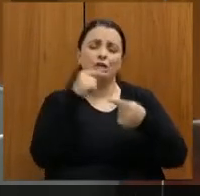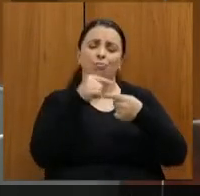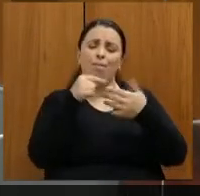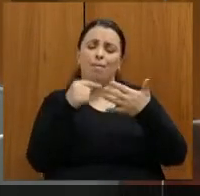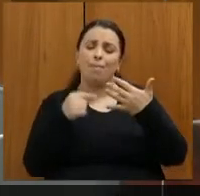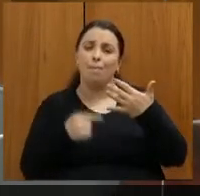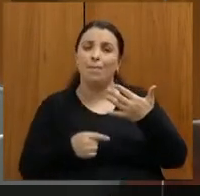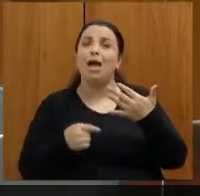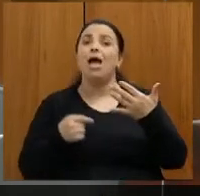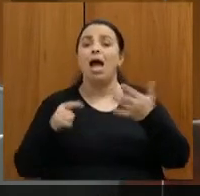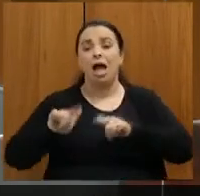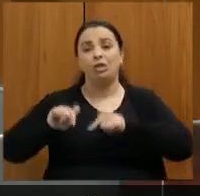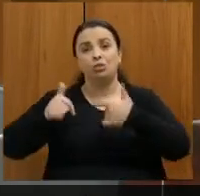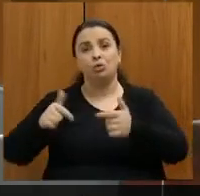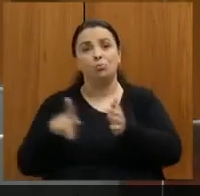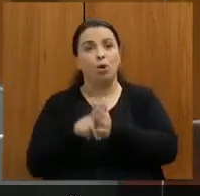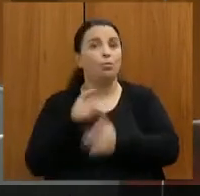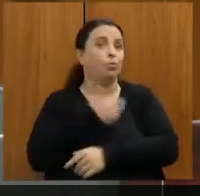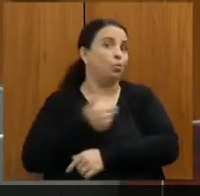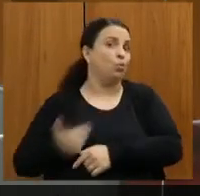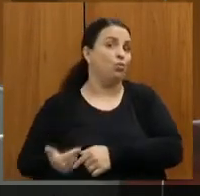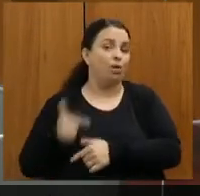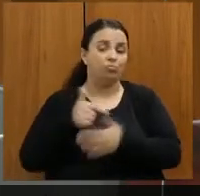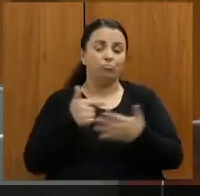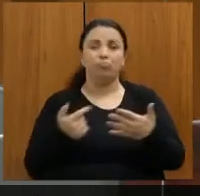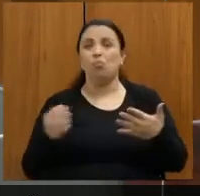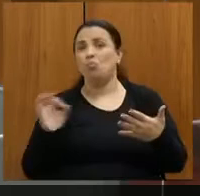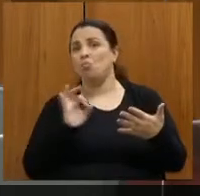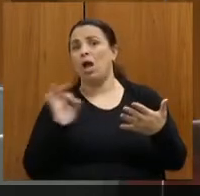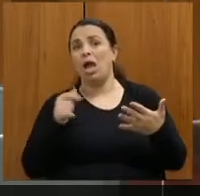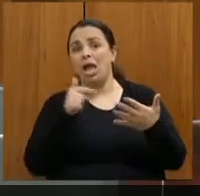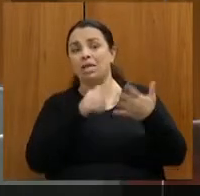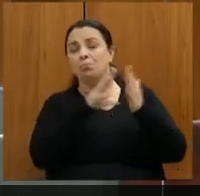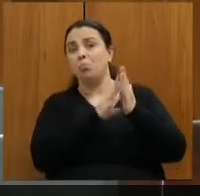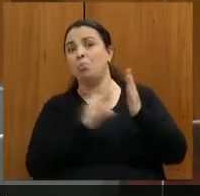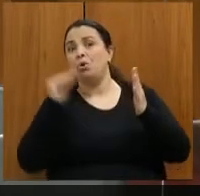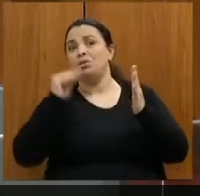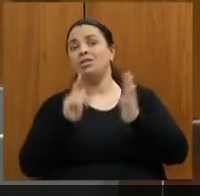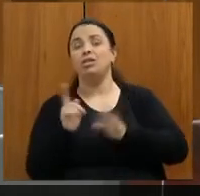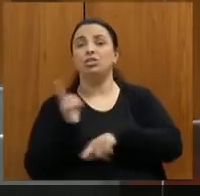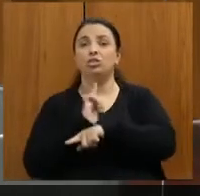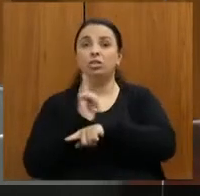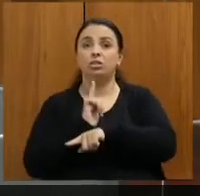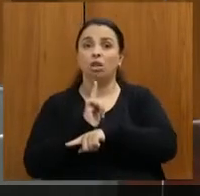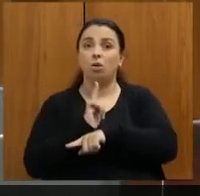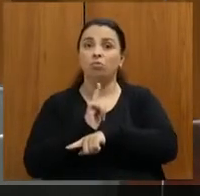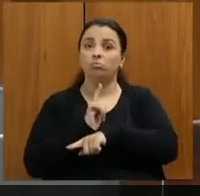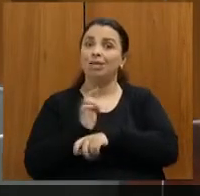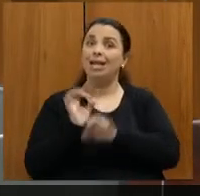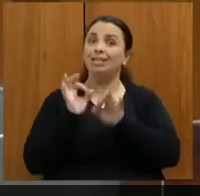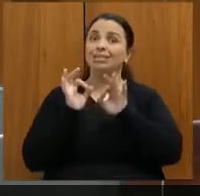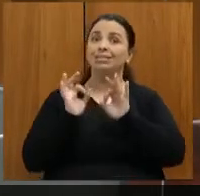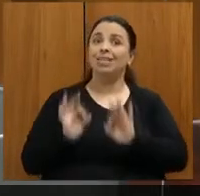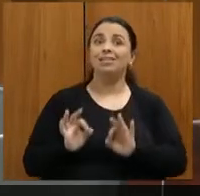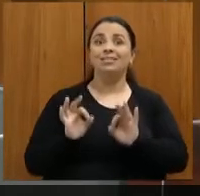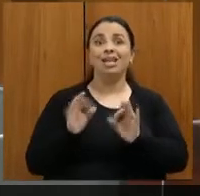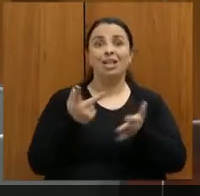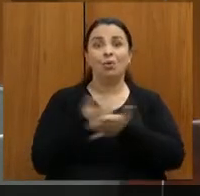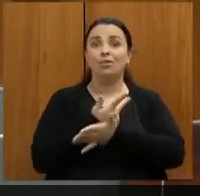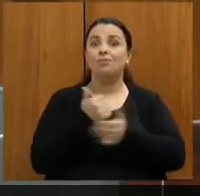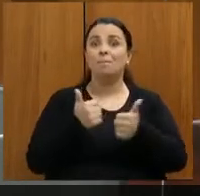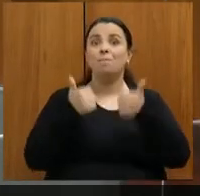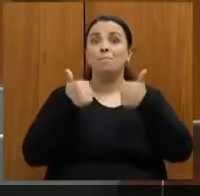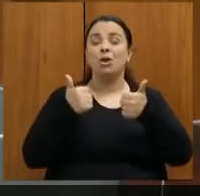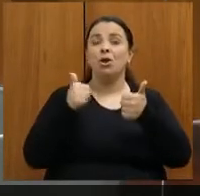e que faz com que a esse modelo de gestão está dando certo em Minas Gerais então eu quero